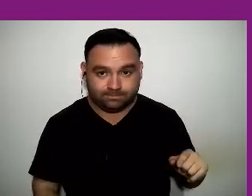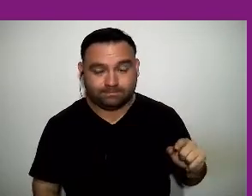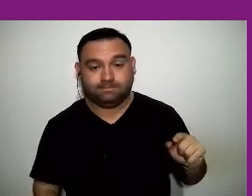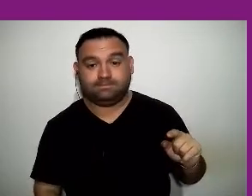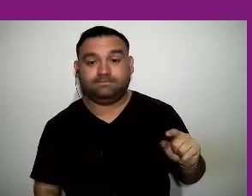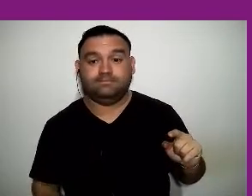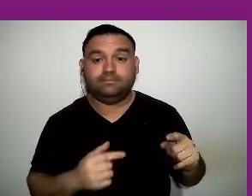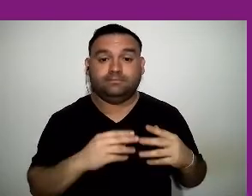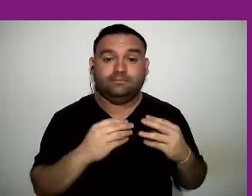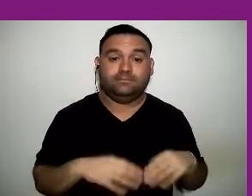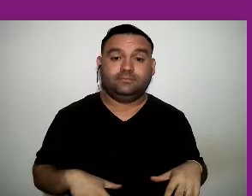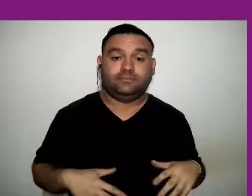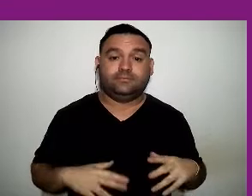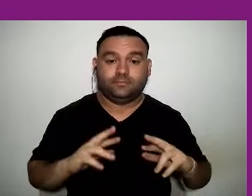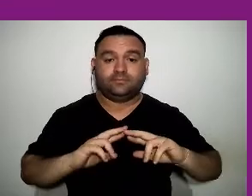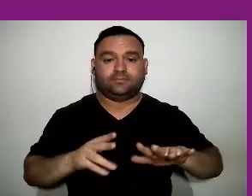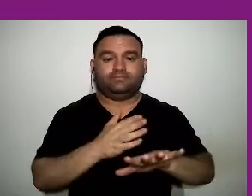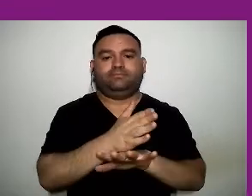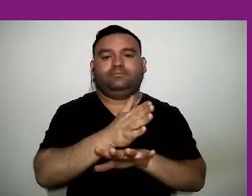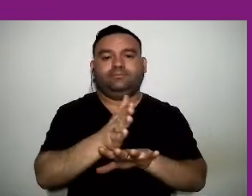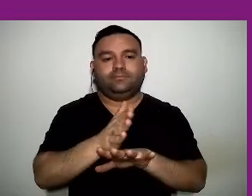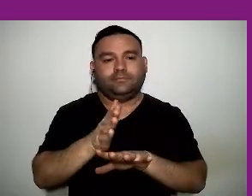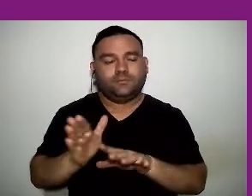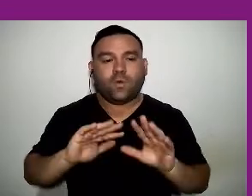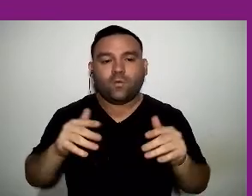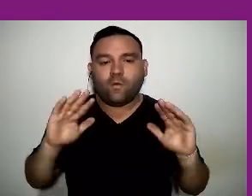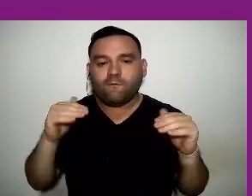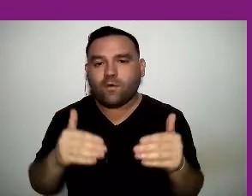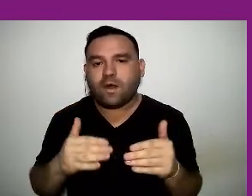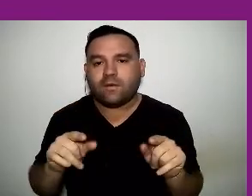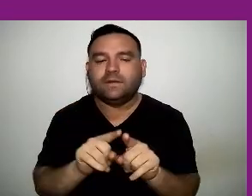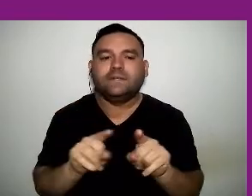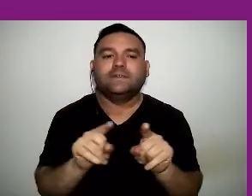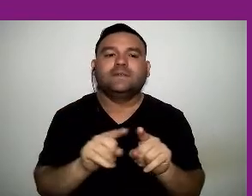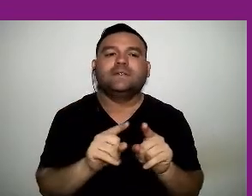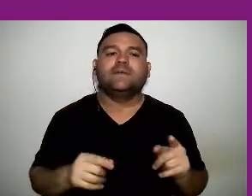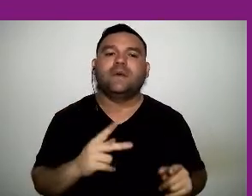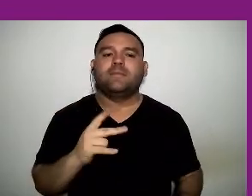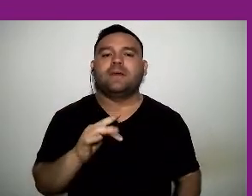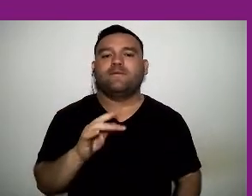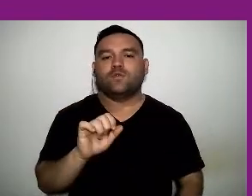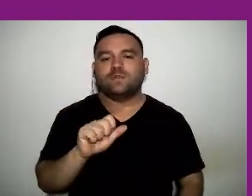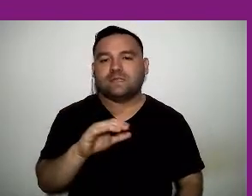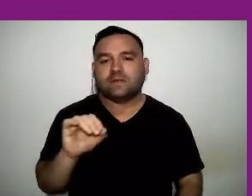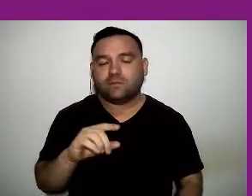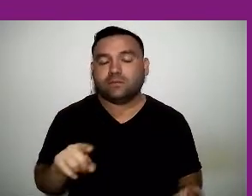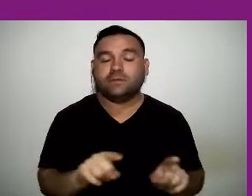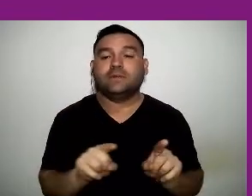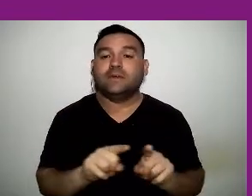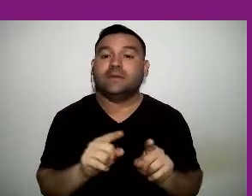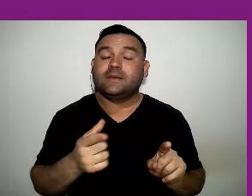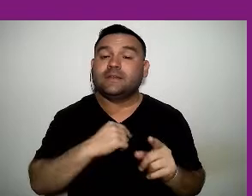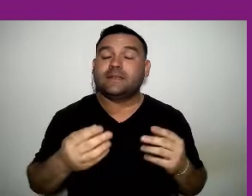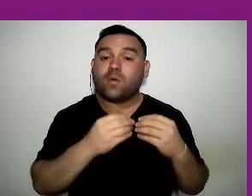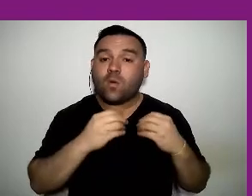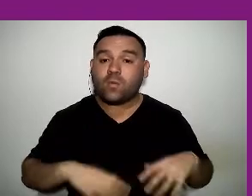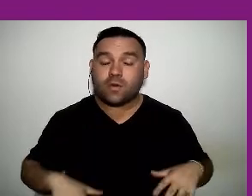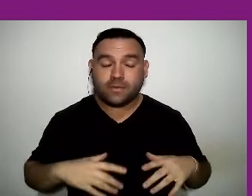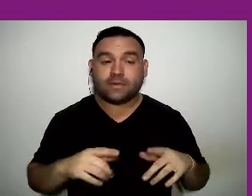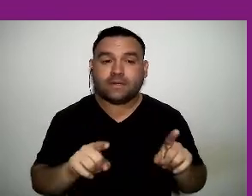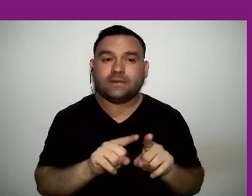com comprometimento múltiplo focal, com hiperperfusão, e um comprometimento, uma